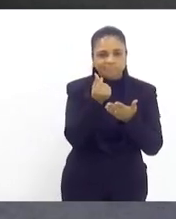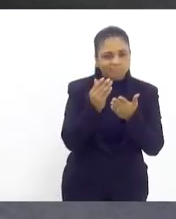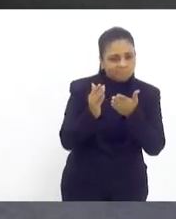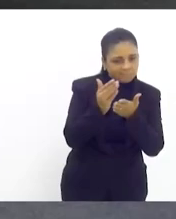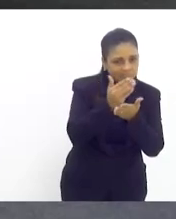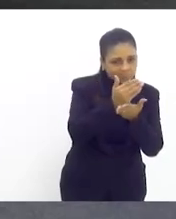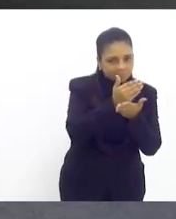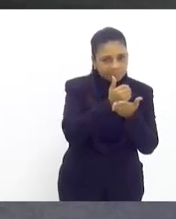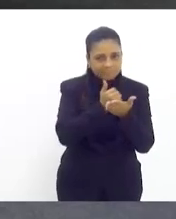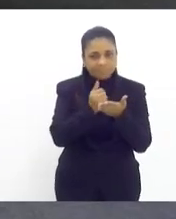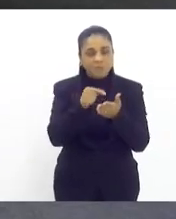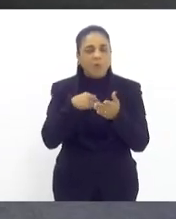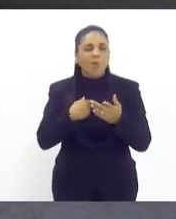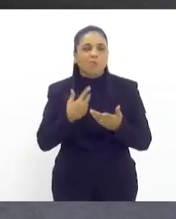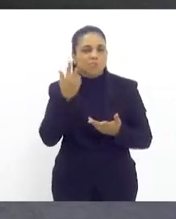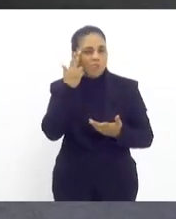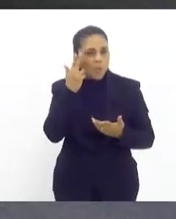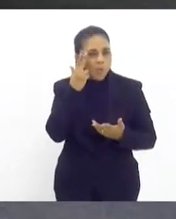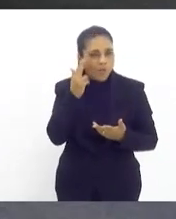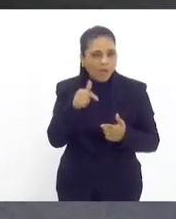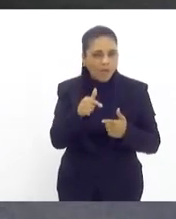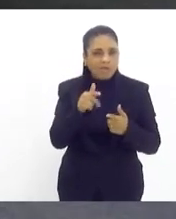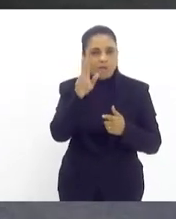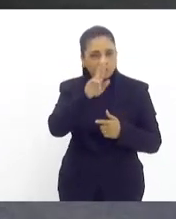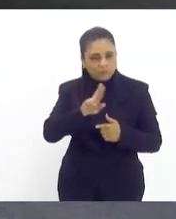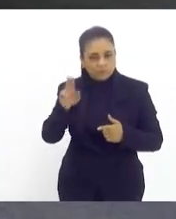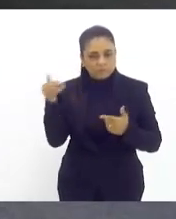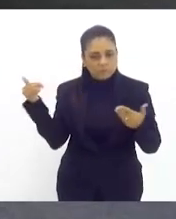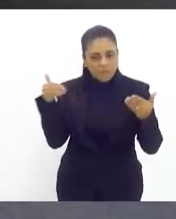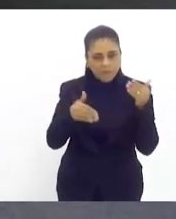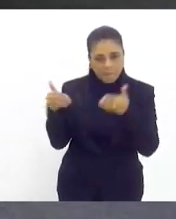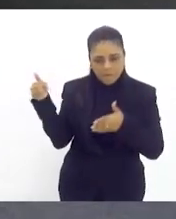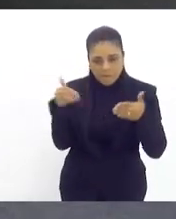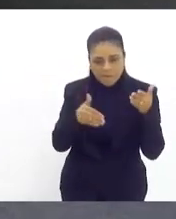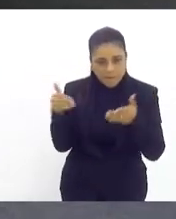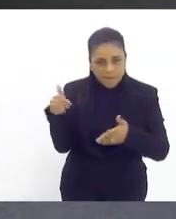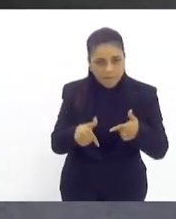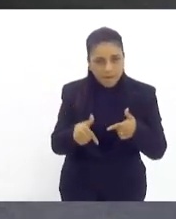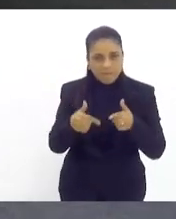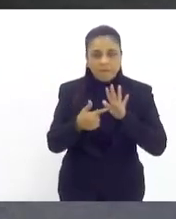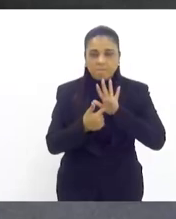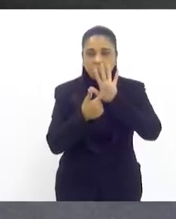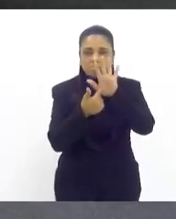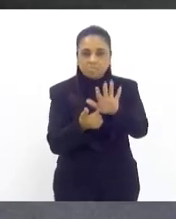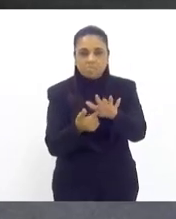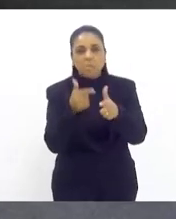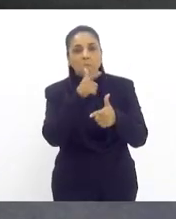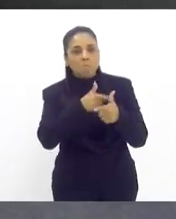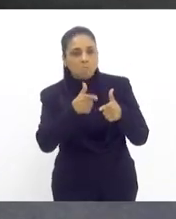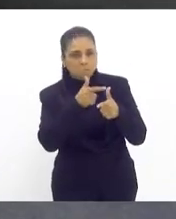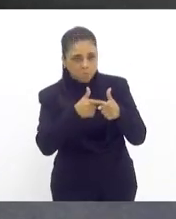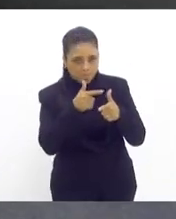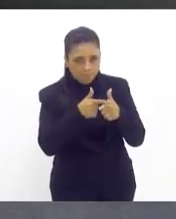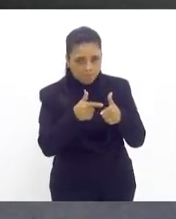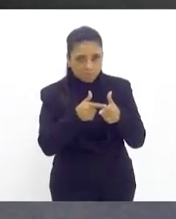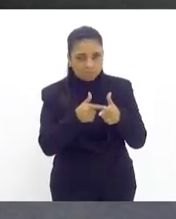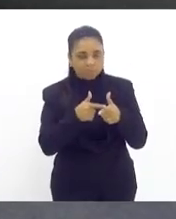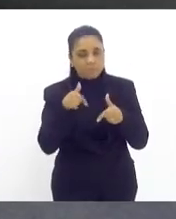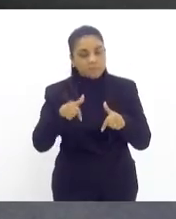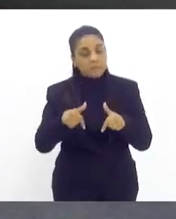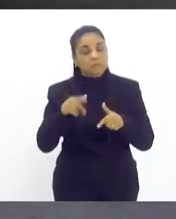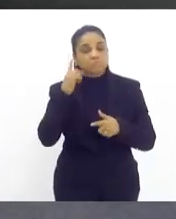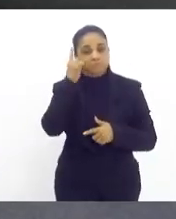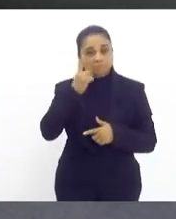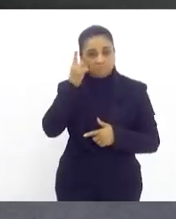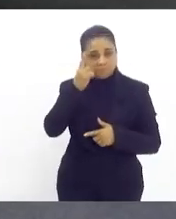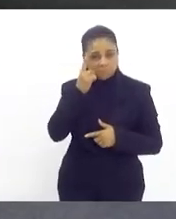comum que essas universidades compareçam a casa apresentando o seu problema para que nós possamos então